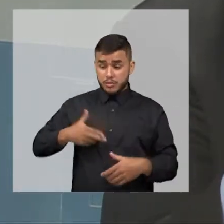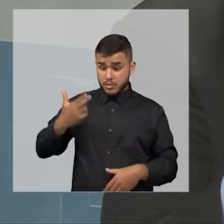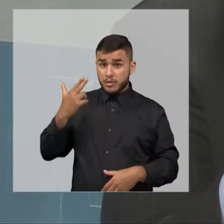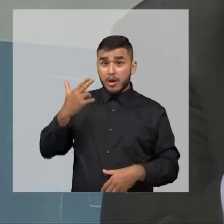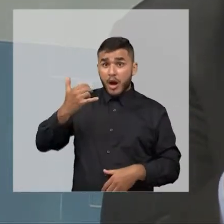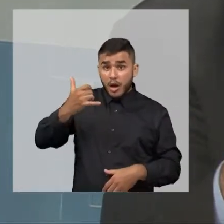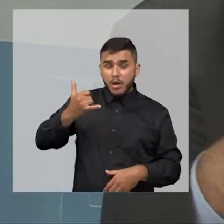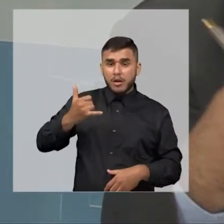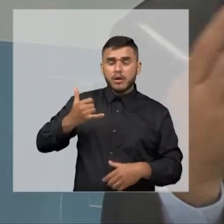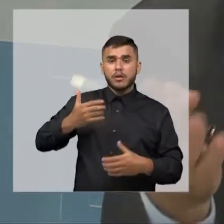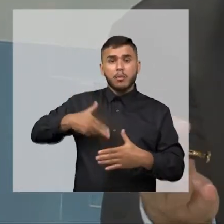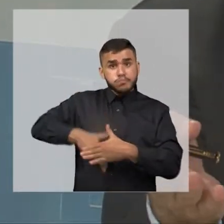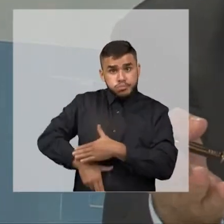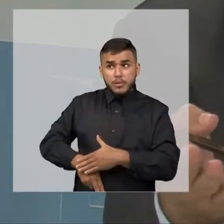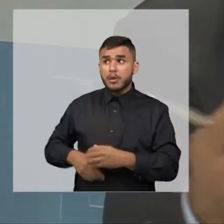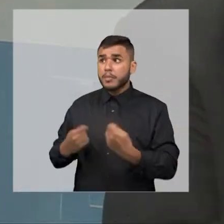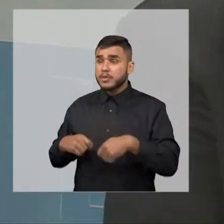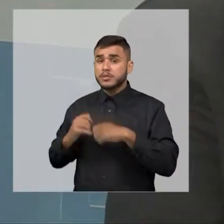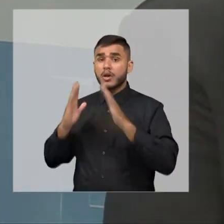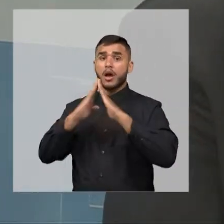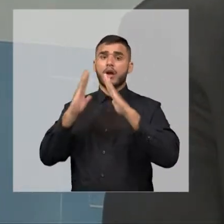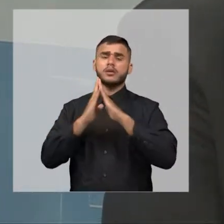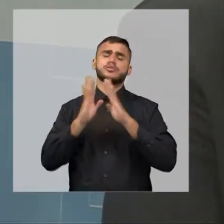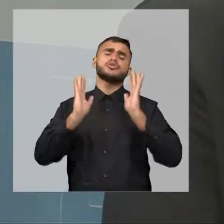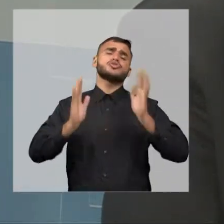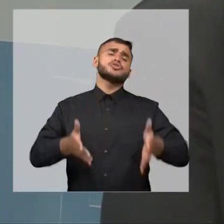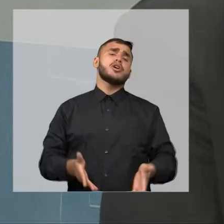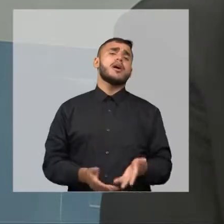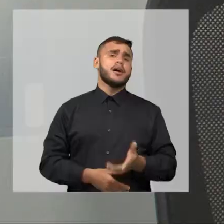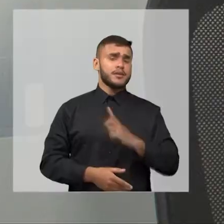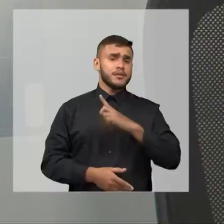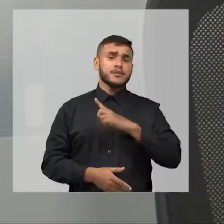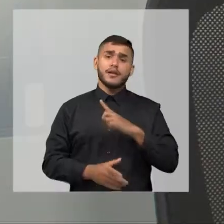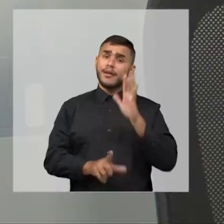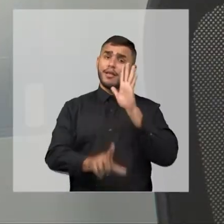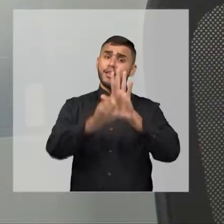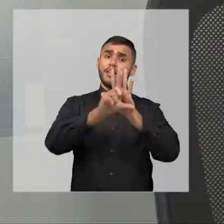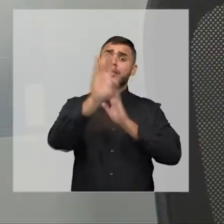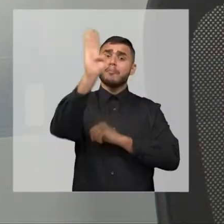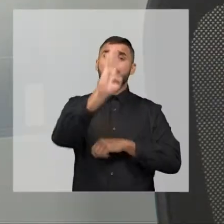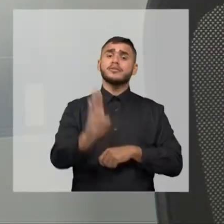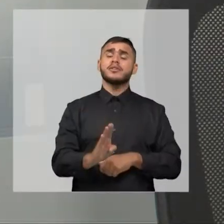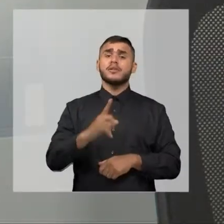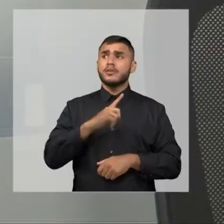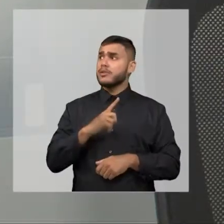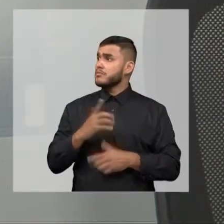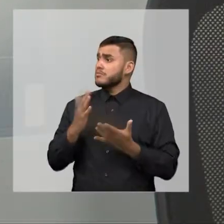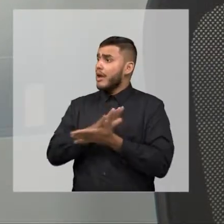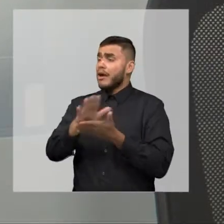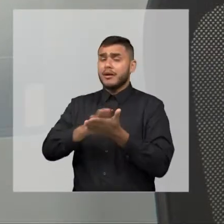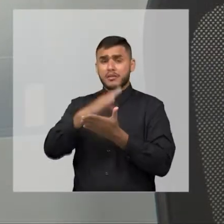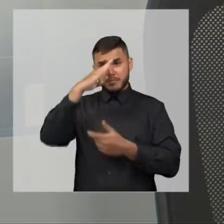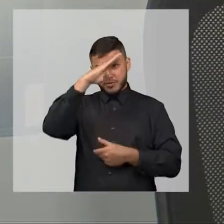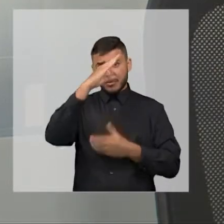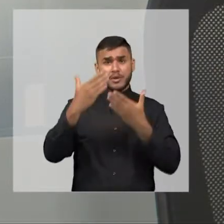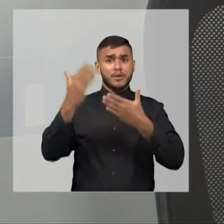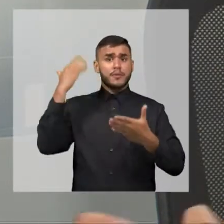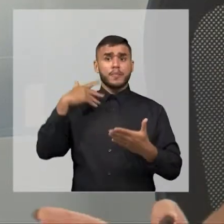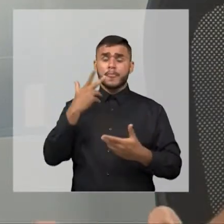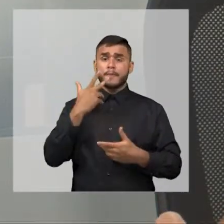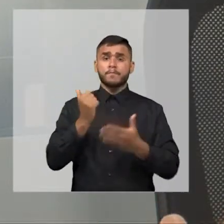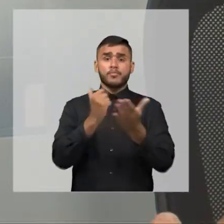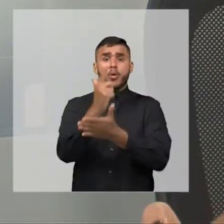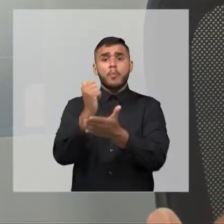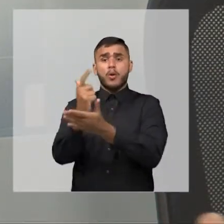arma. Sim, mas aí não é porte. Isso né? aí porte. já estava previsto na lei brasileira, né? O Bolsonaro não acrescentou, ele acrescentou que você pode